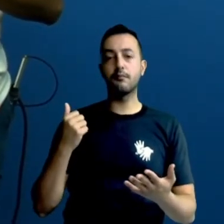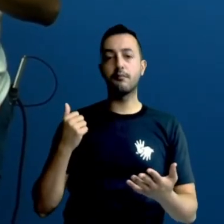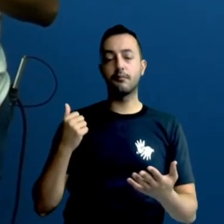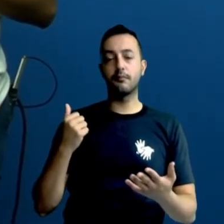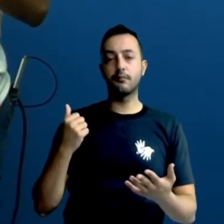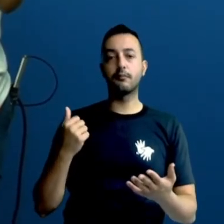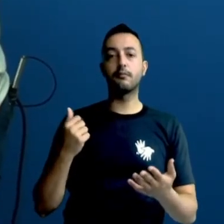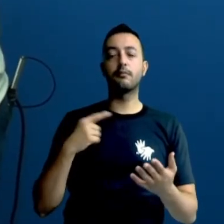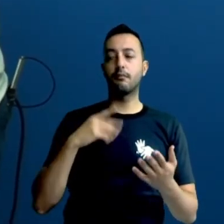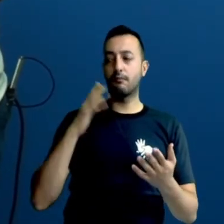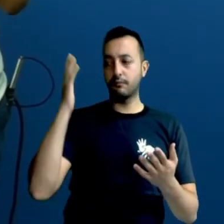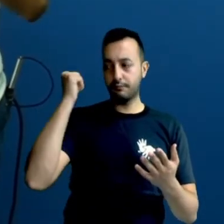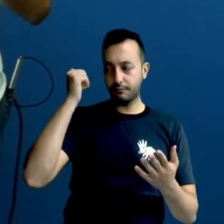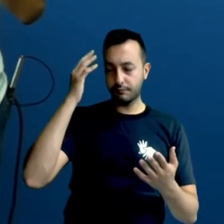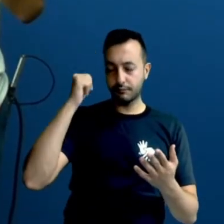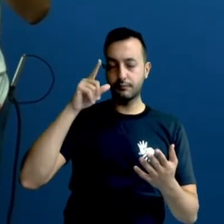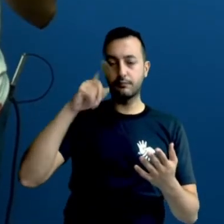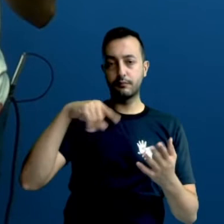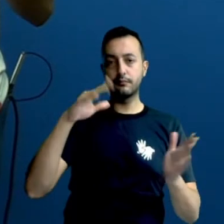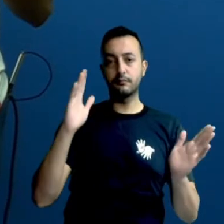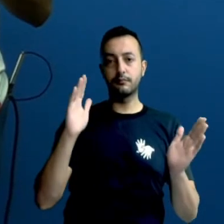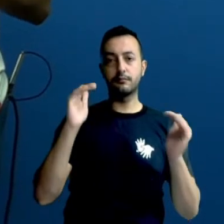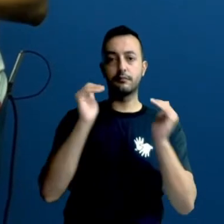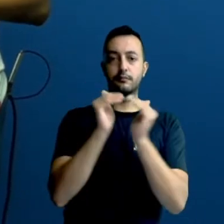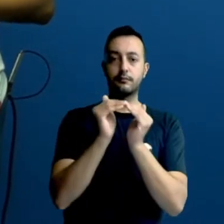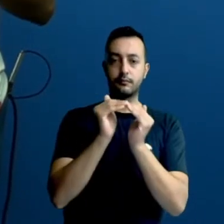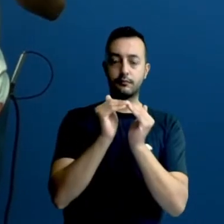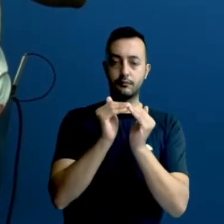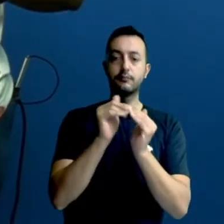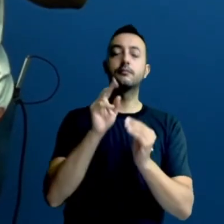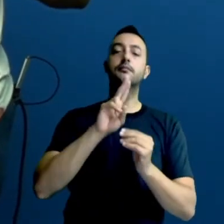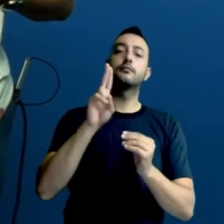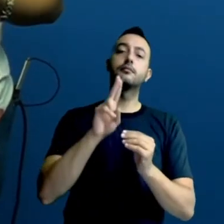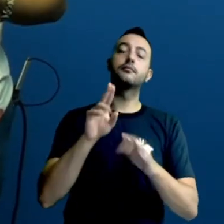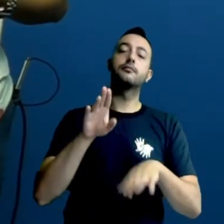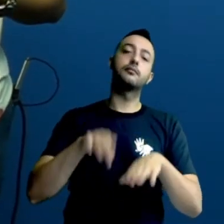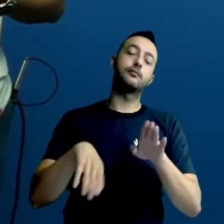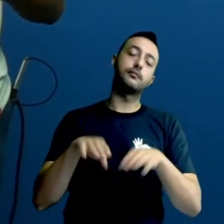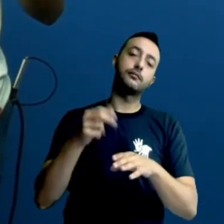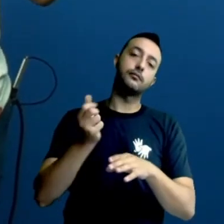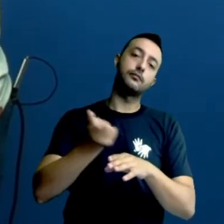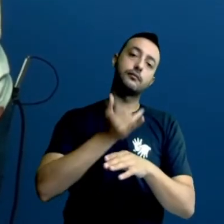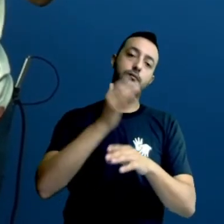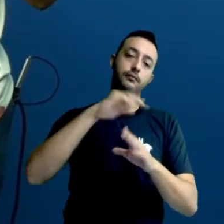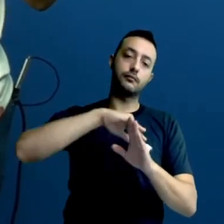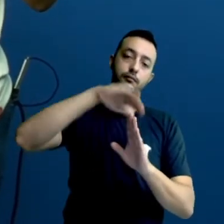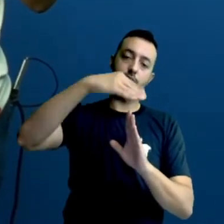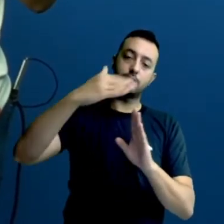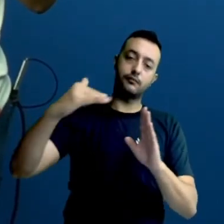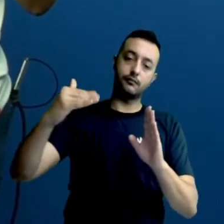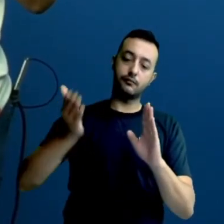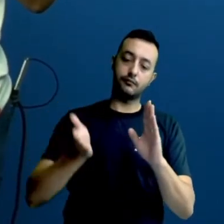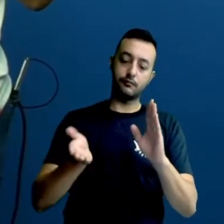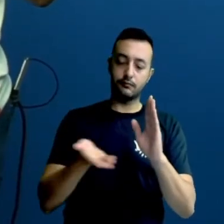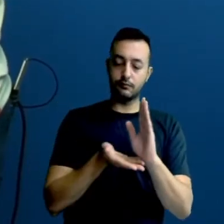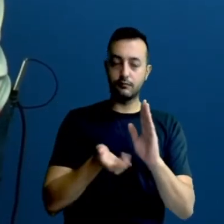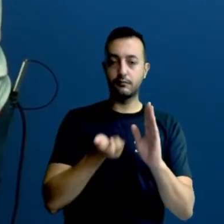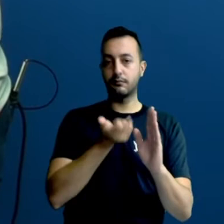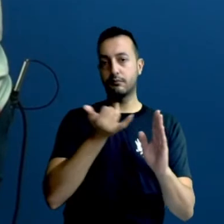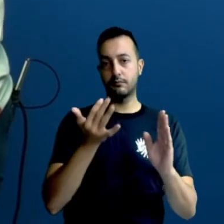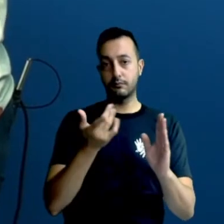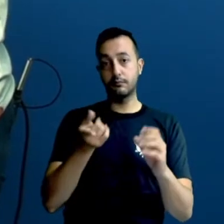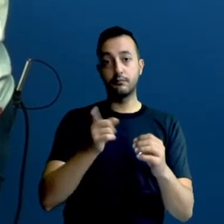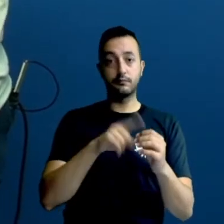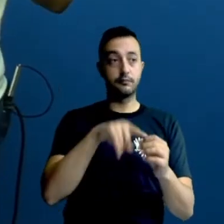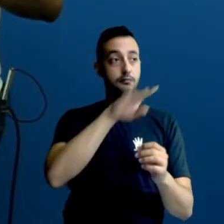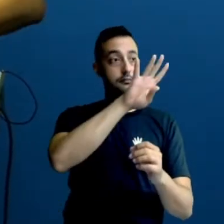região fechada e o nome do polígono depende da quantidade de lados. Então, é só lembrar dessa classificação. Volta